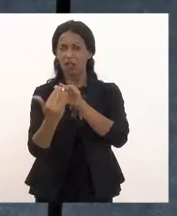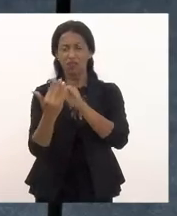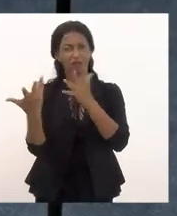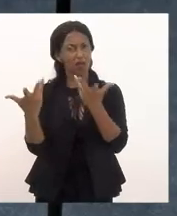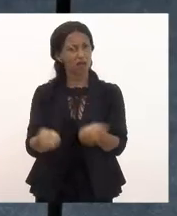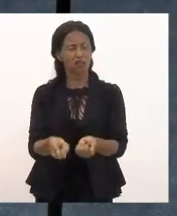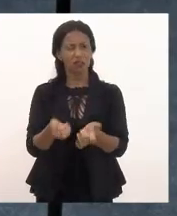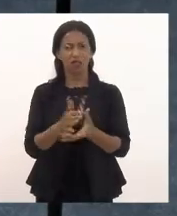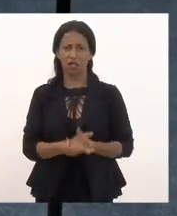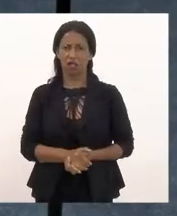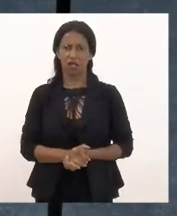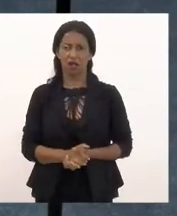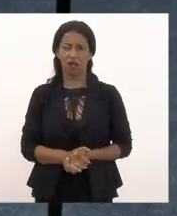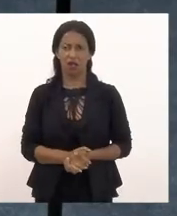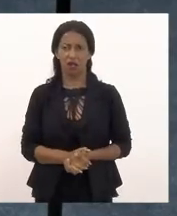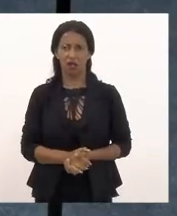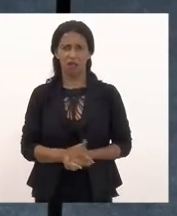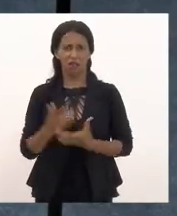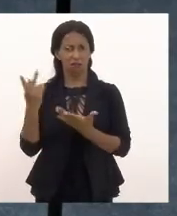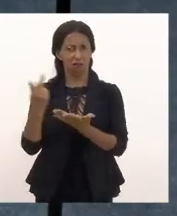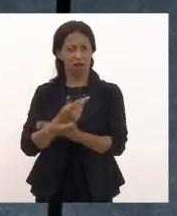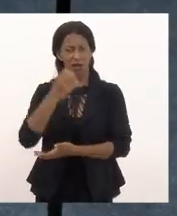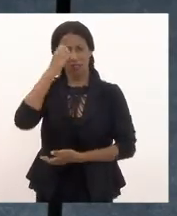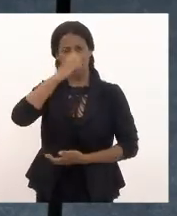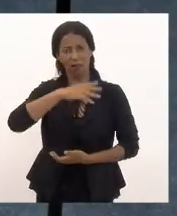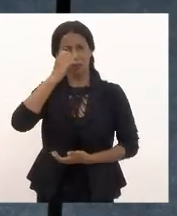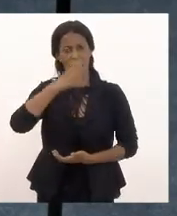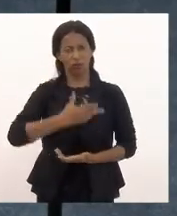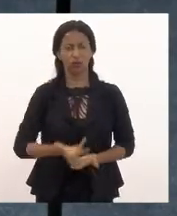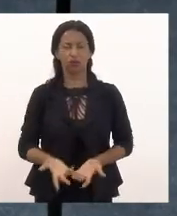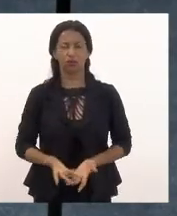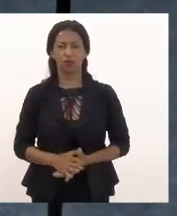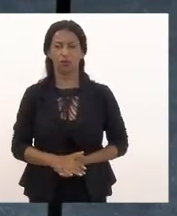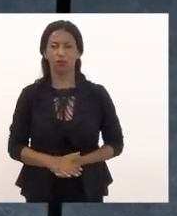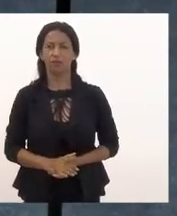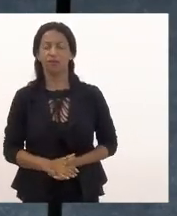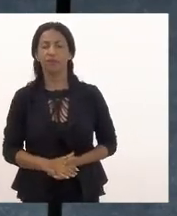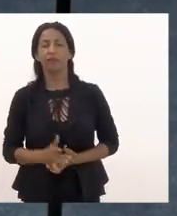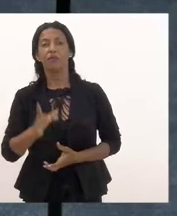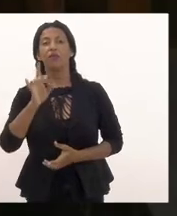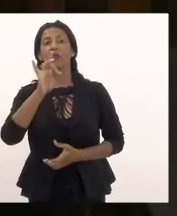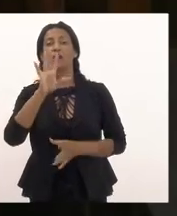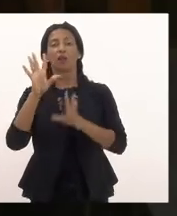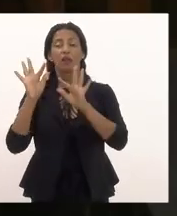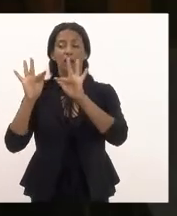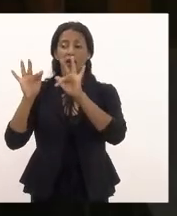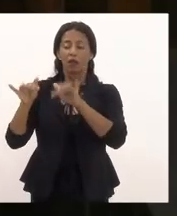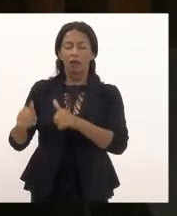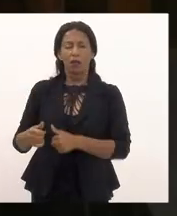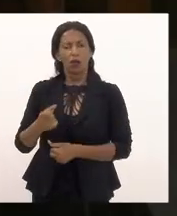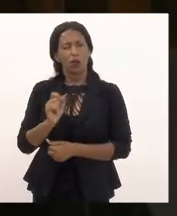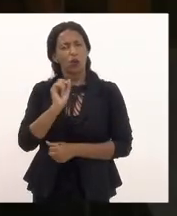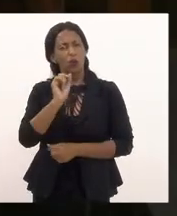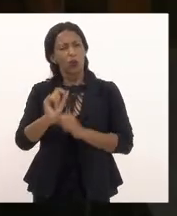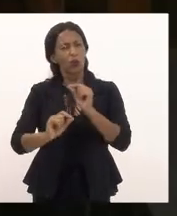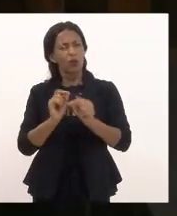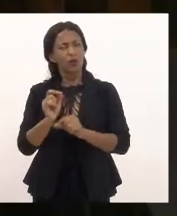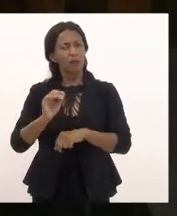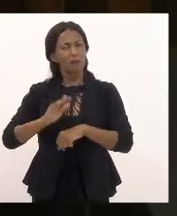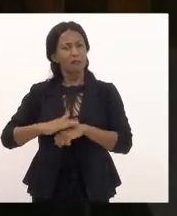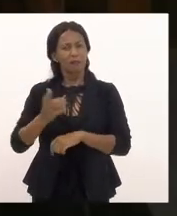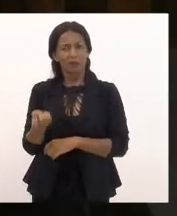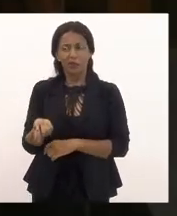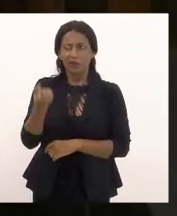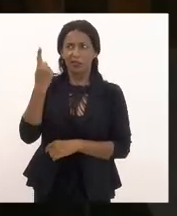a essa excrescência. Deputado Galberto, só para finalizar, o que mais me estranha, quando se trata